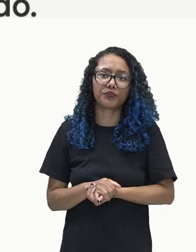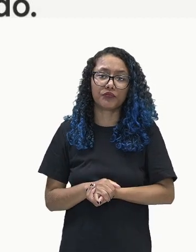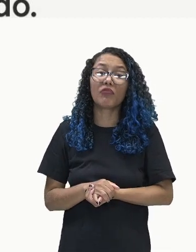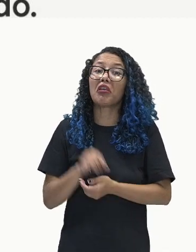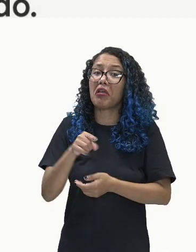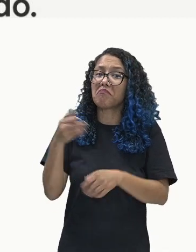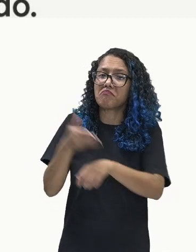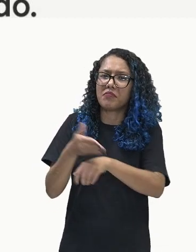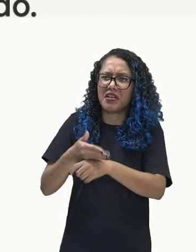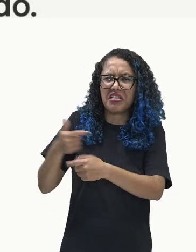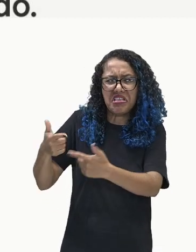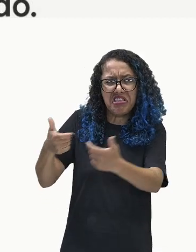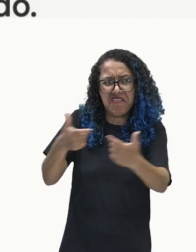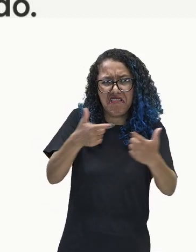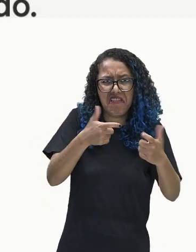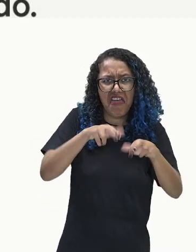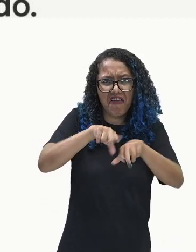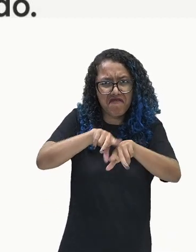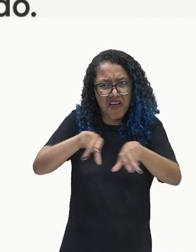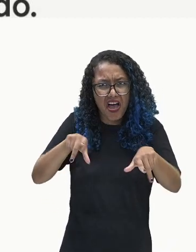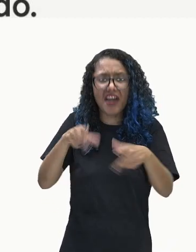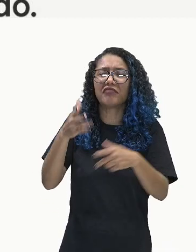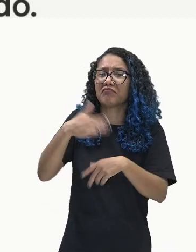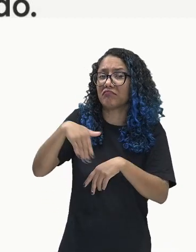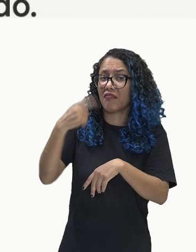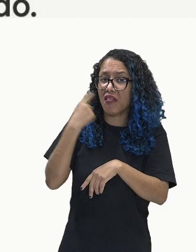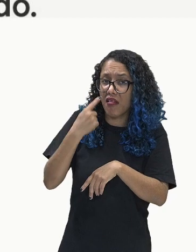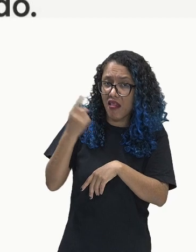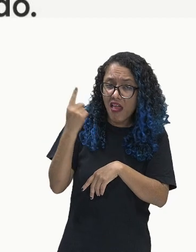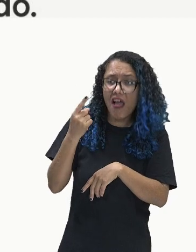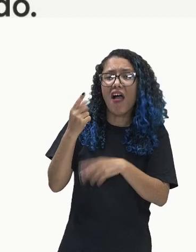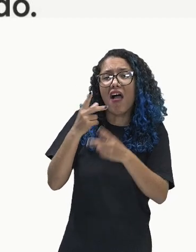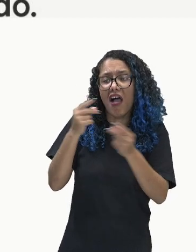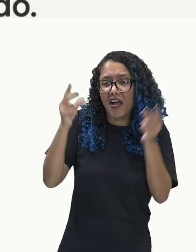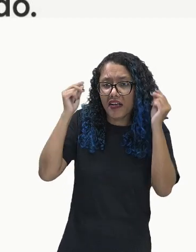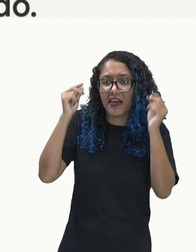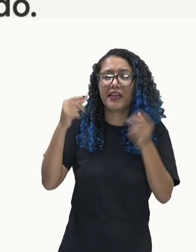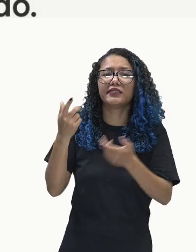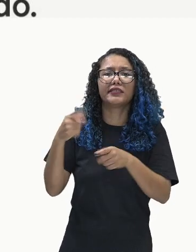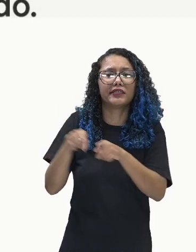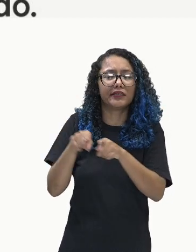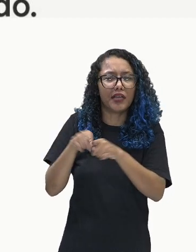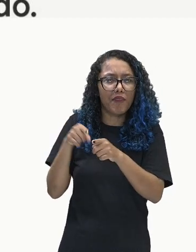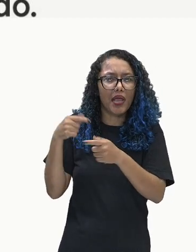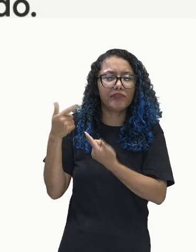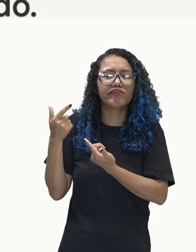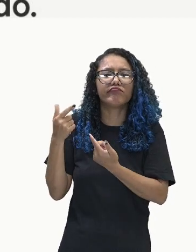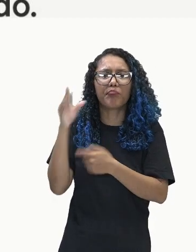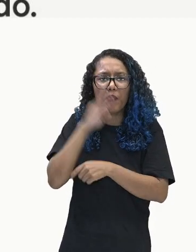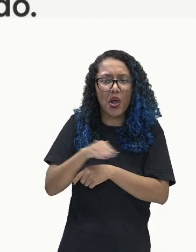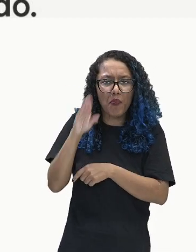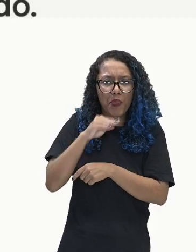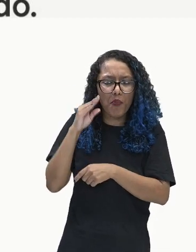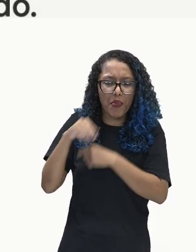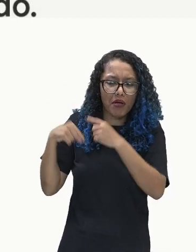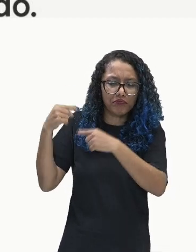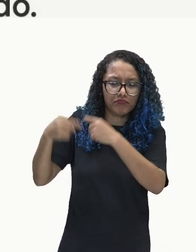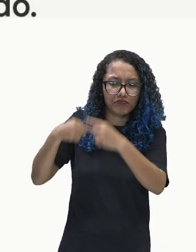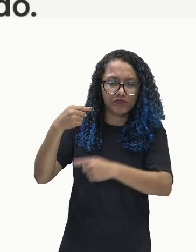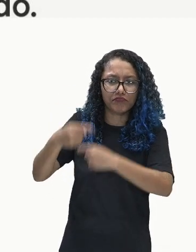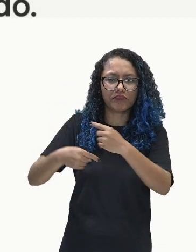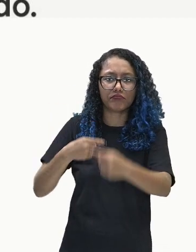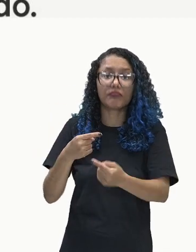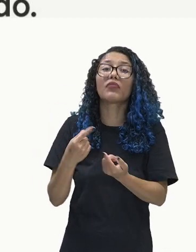guerras lá na Grécia e através do relato, da oralidade também, ele conseguiu também